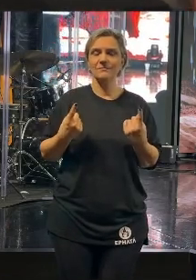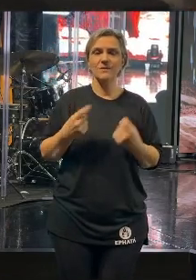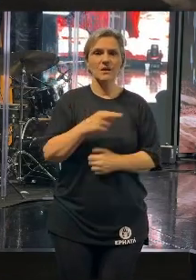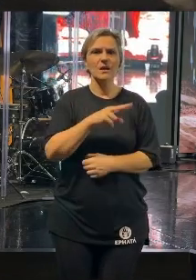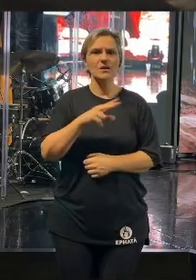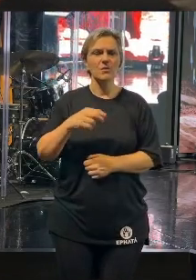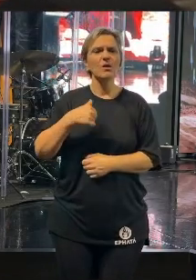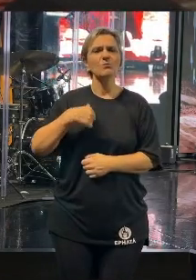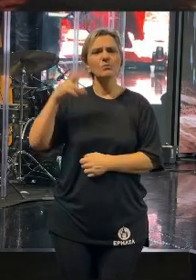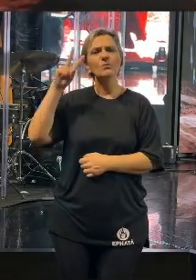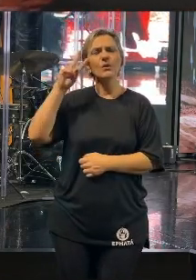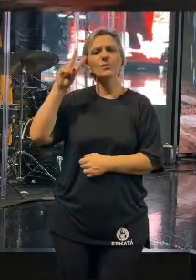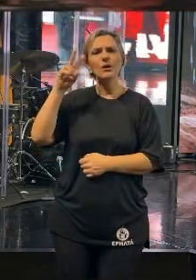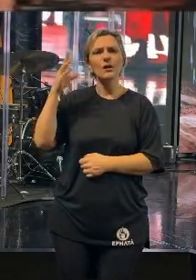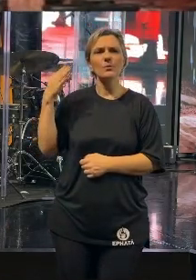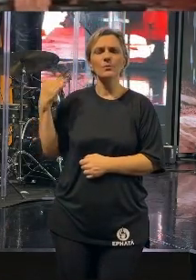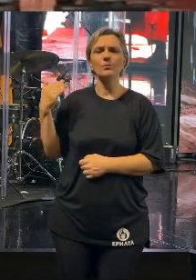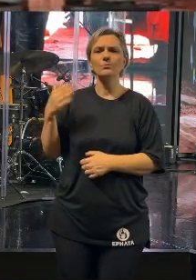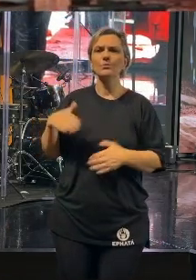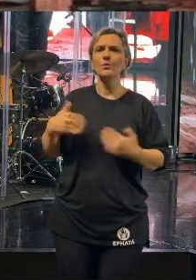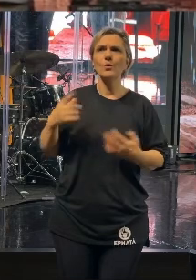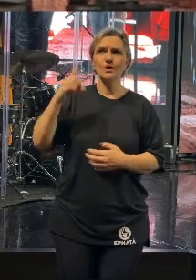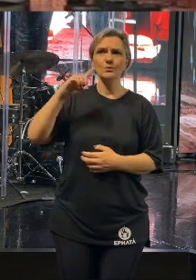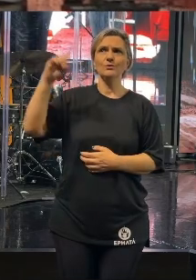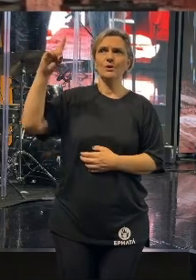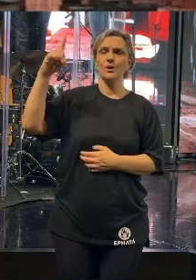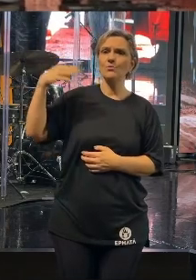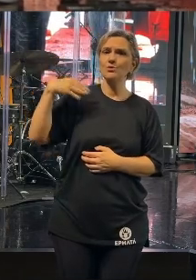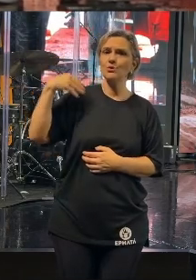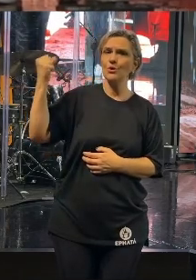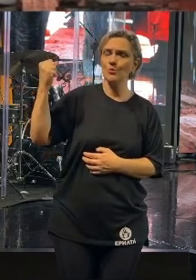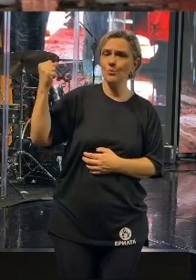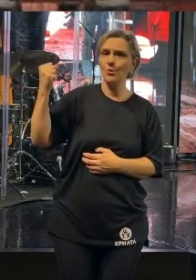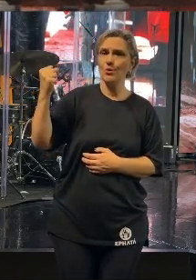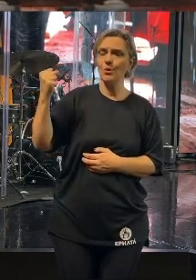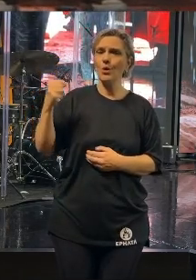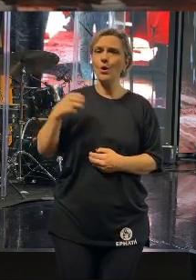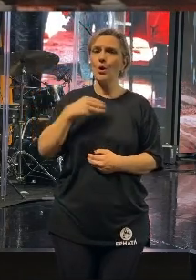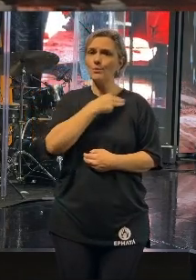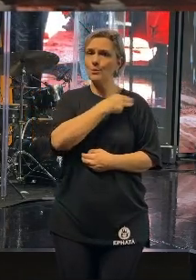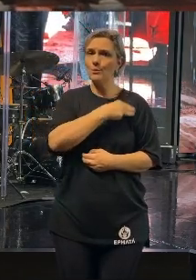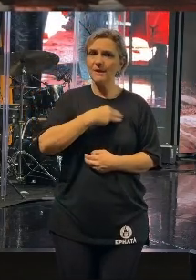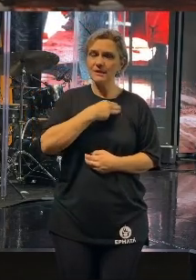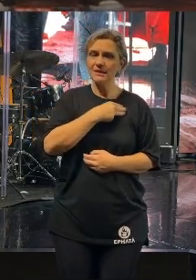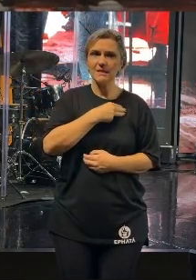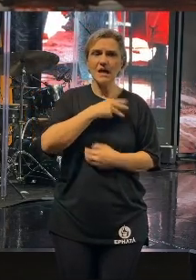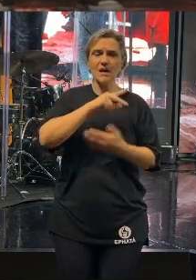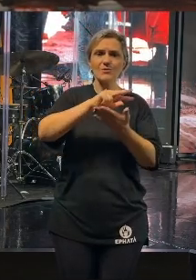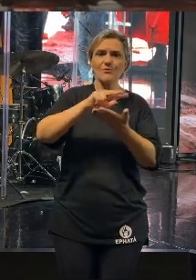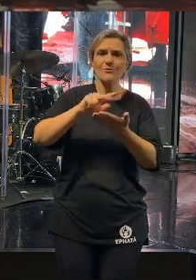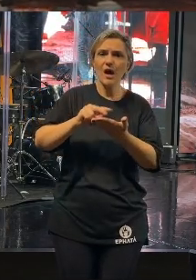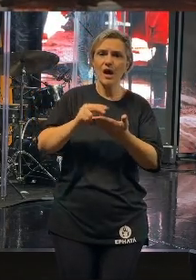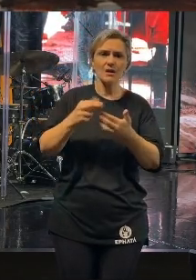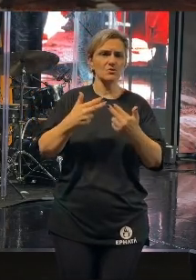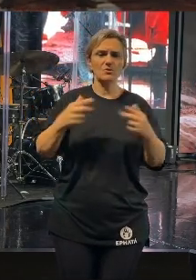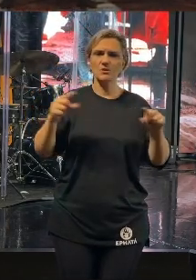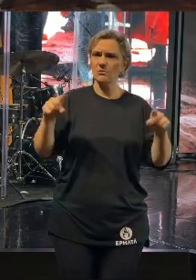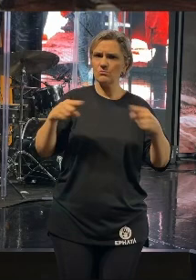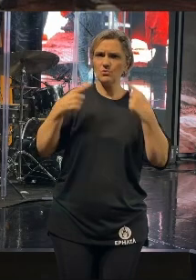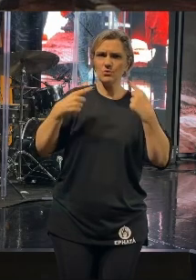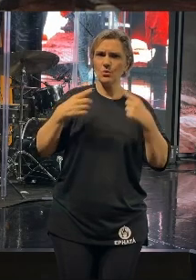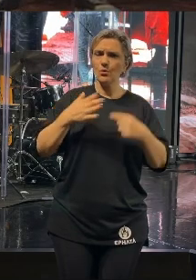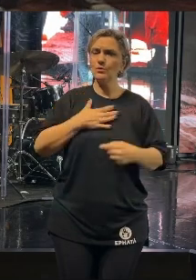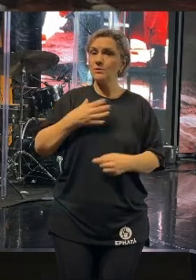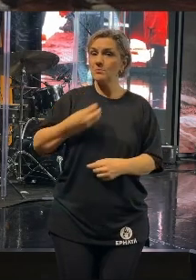Irmão, eu me lembro que quando Deus me chamou para o ministério, várias oposições se levantaram contra a minha